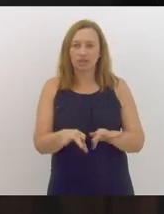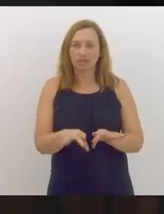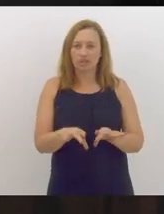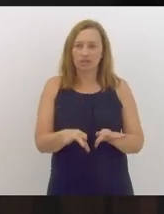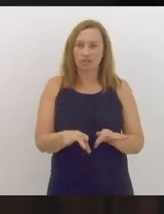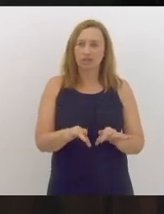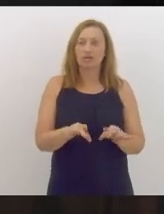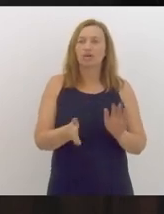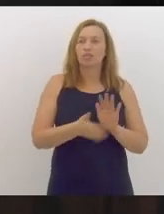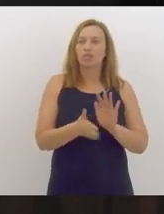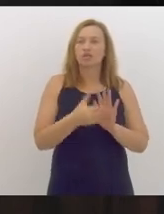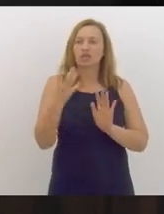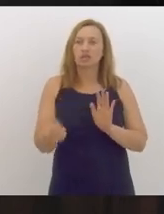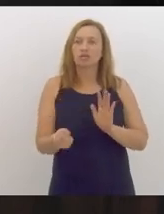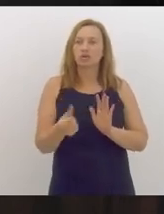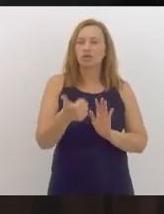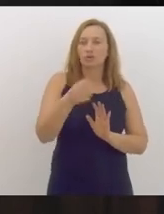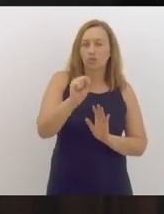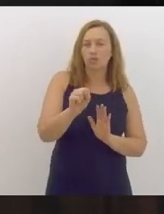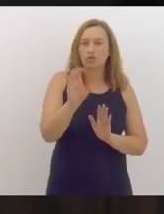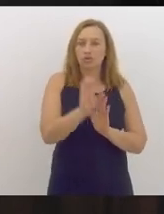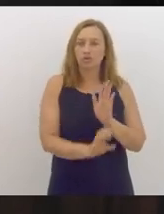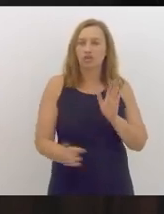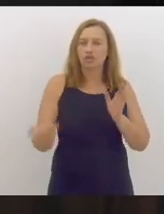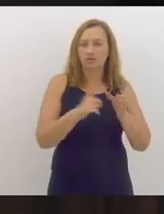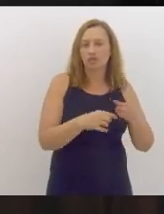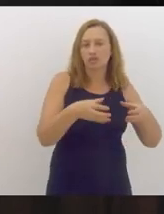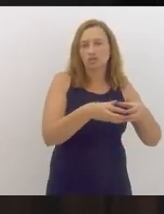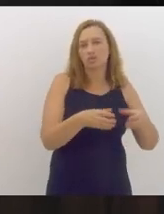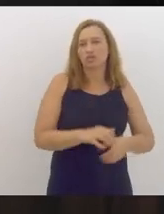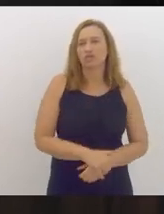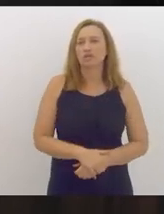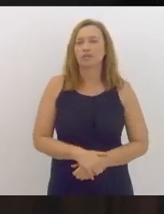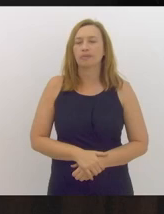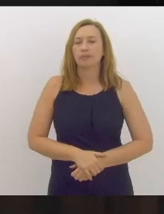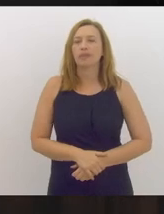discussão, presente proposta recebeu 8 emendas e retorna às comissões. Projeto de lei...